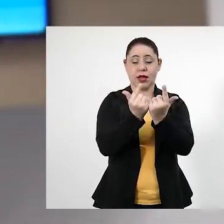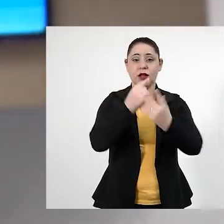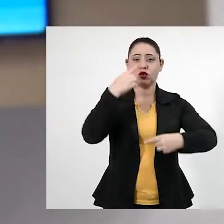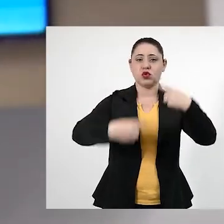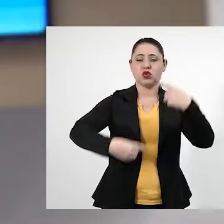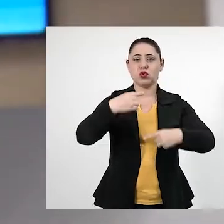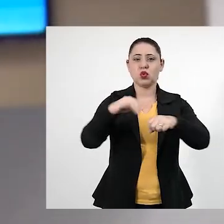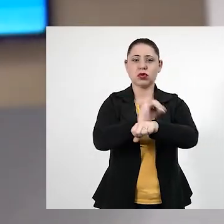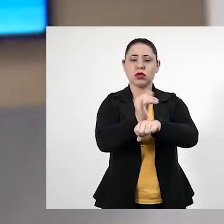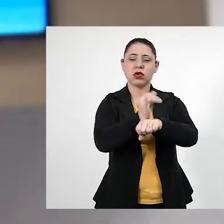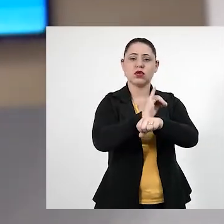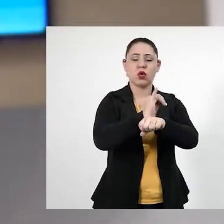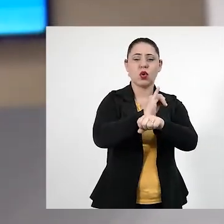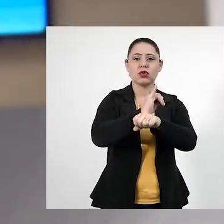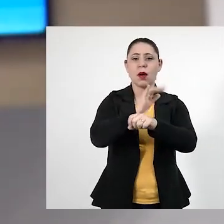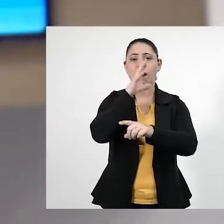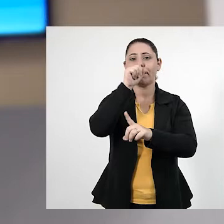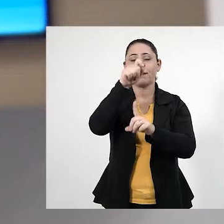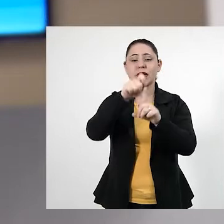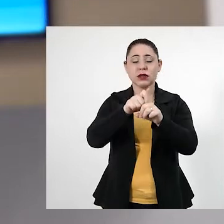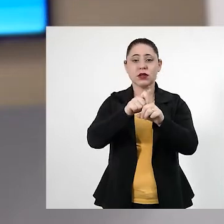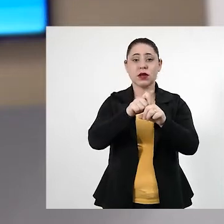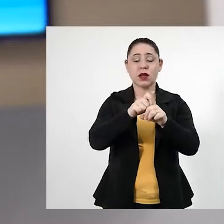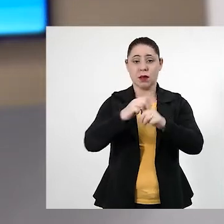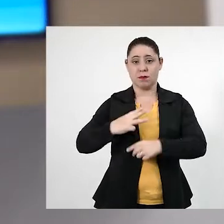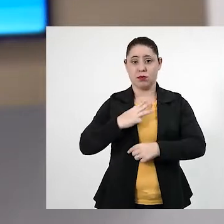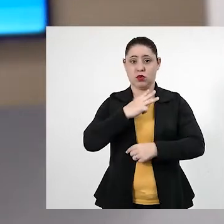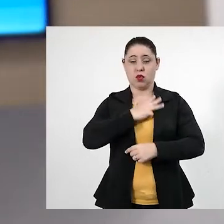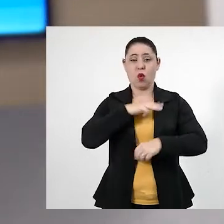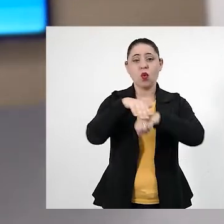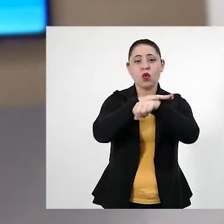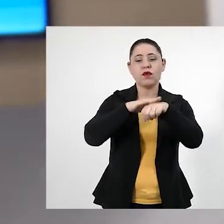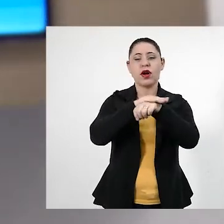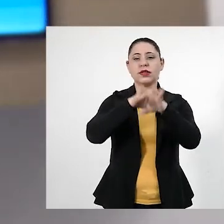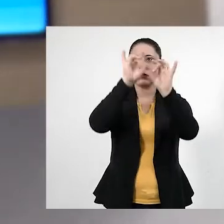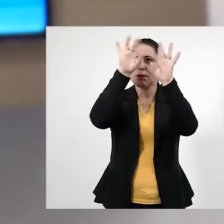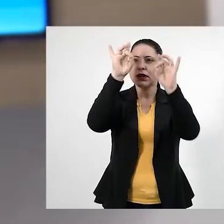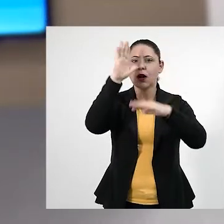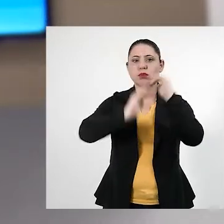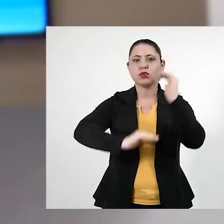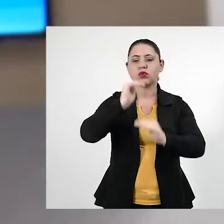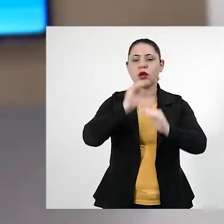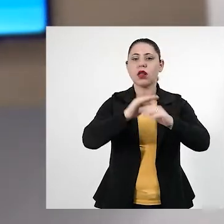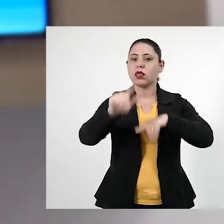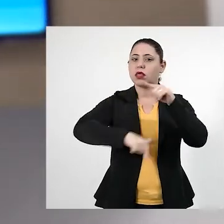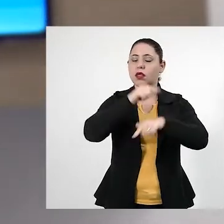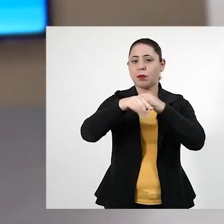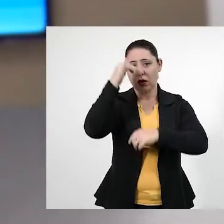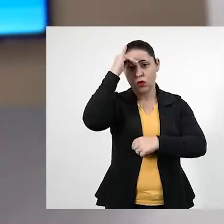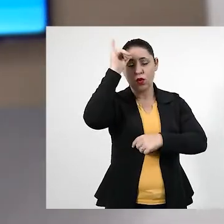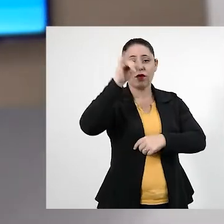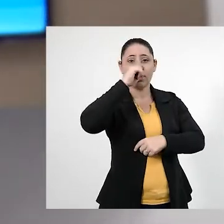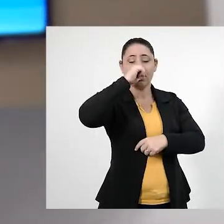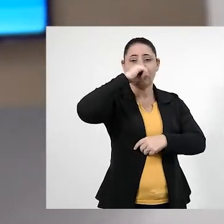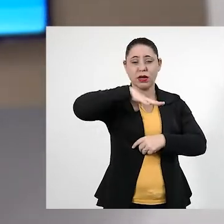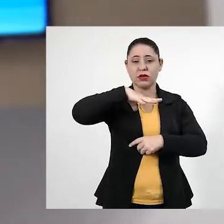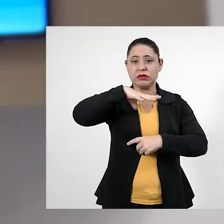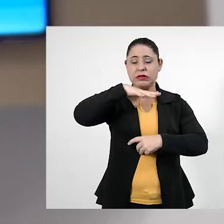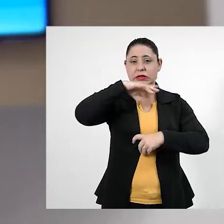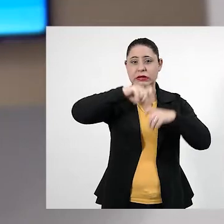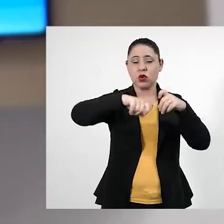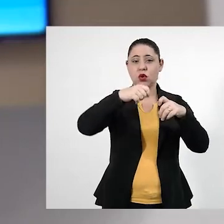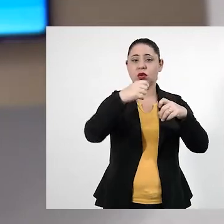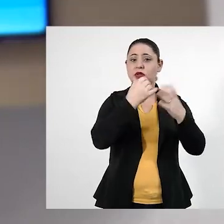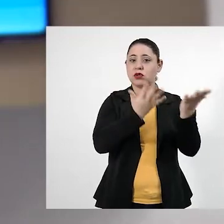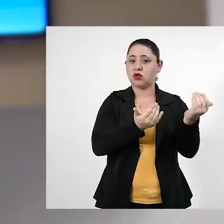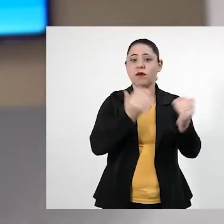TV Assembleia, debate as ações do Maio Laranja. Maurício Picarelli conversa com especialistas que atuam num combate à